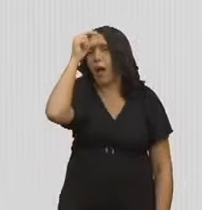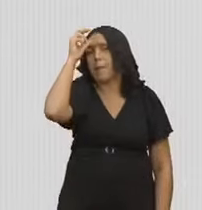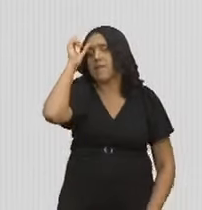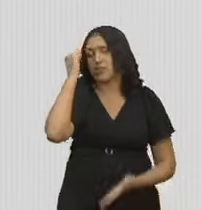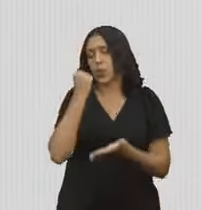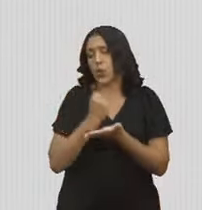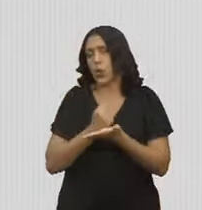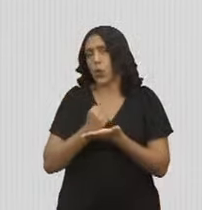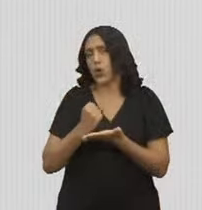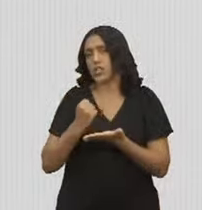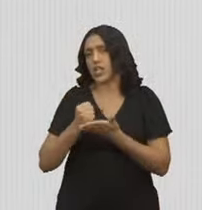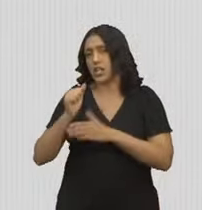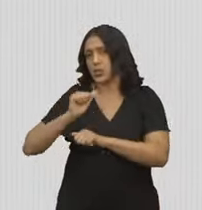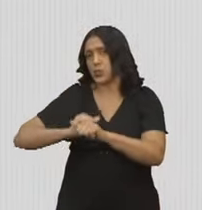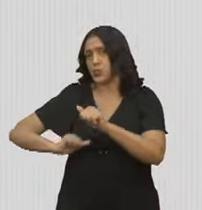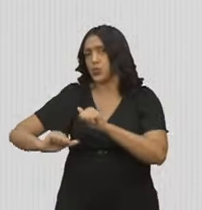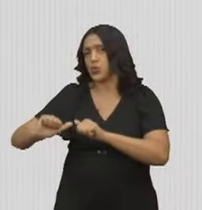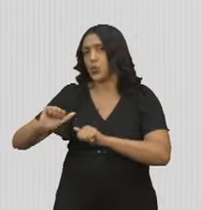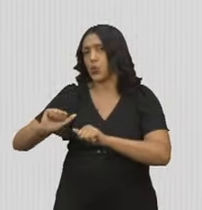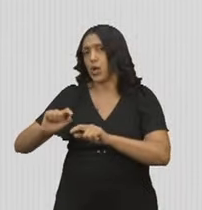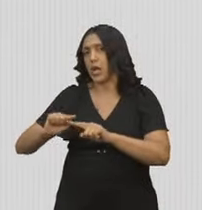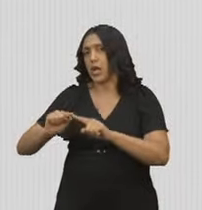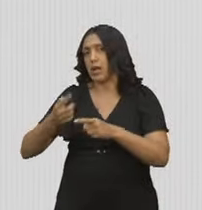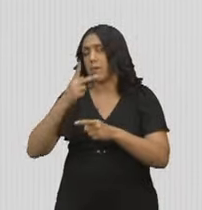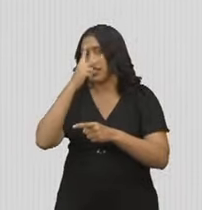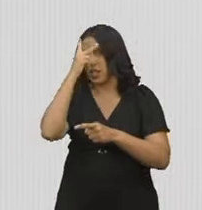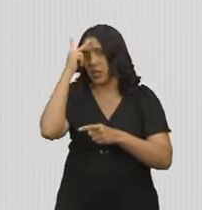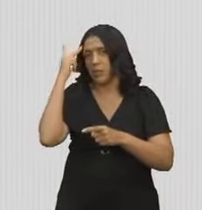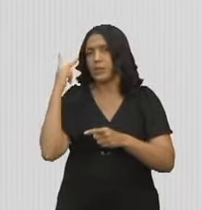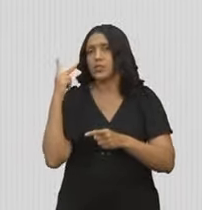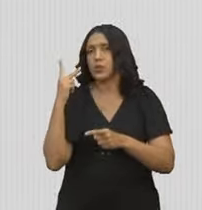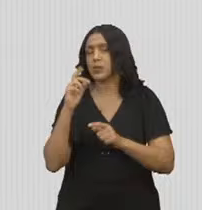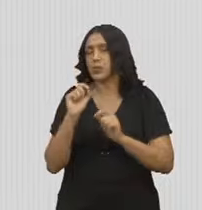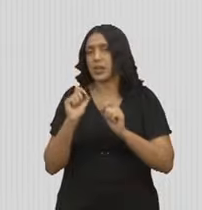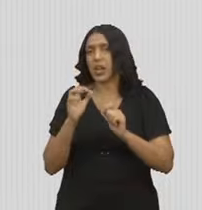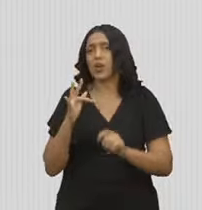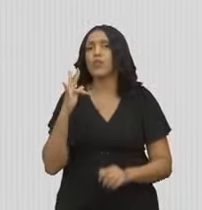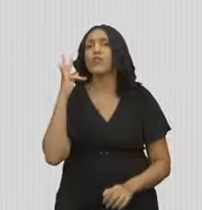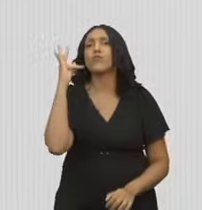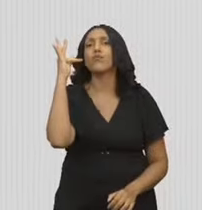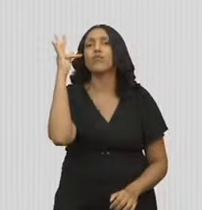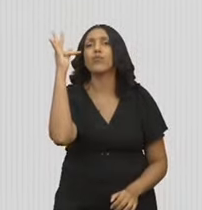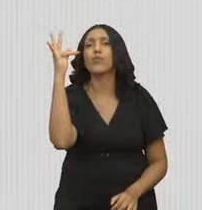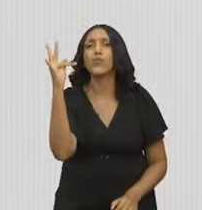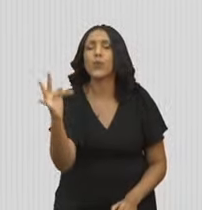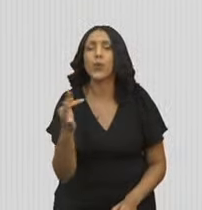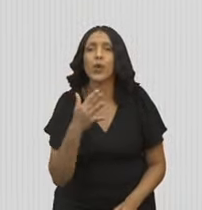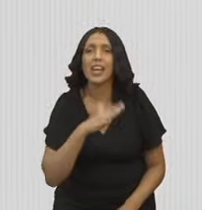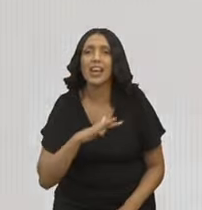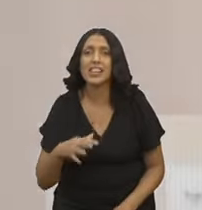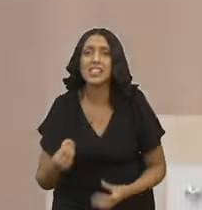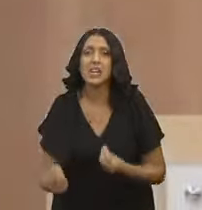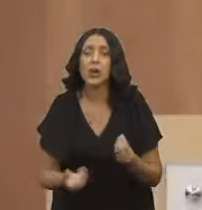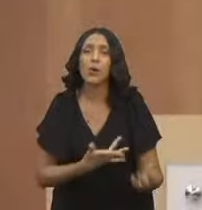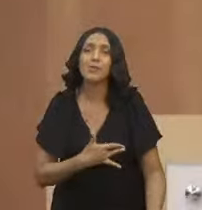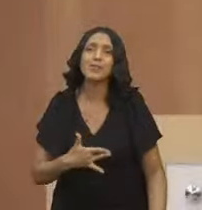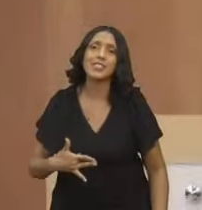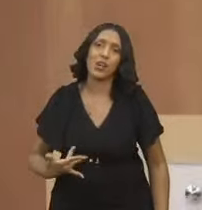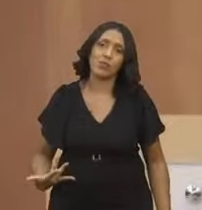o futuro de Jacareí. Tira da comida das crianças enquanto cria cargos comissionados para empregar aliados. Qual a prioridade,